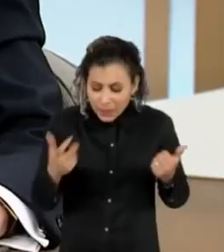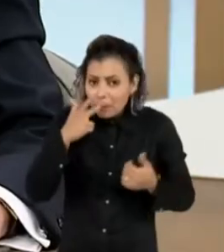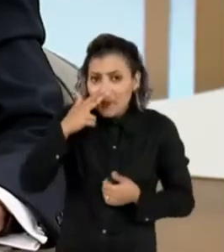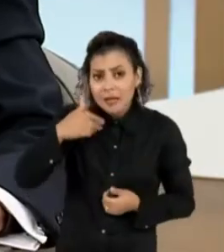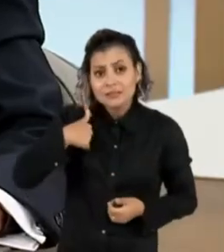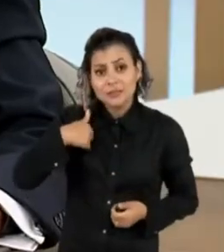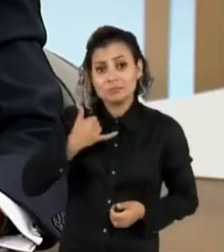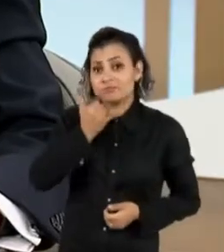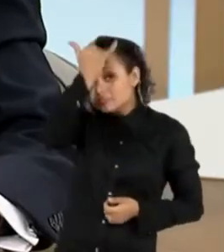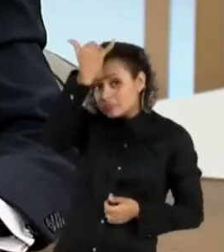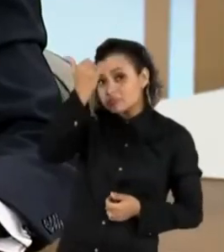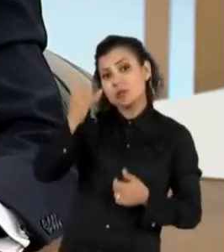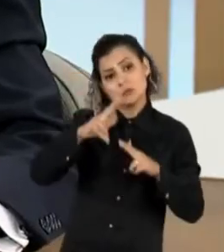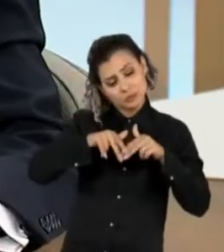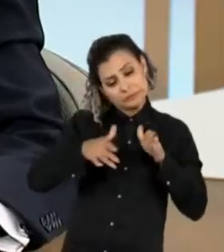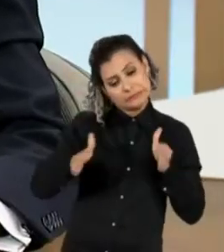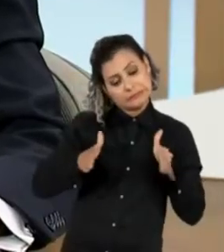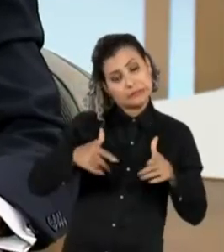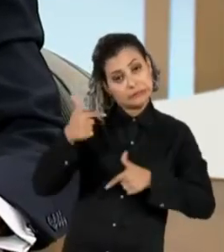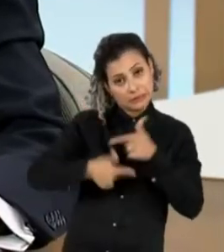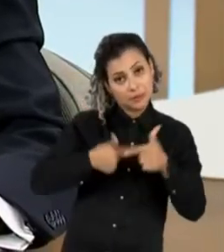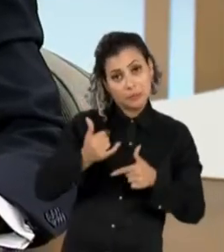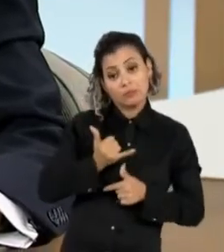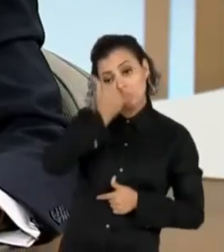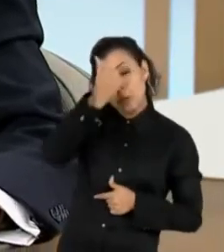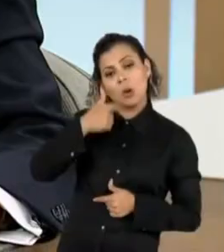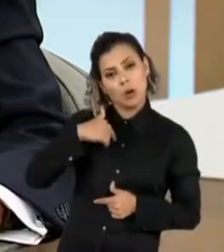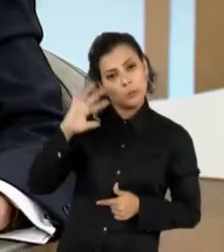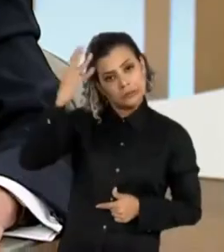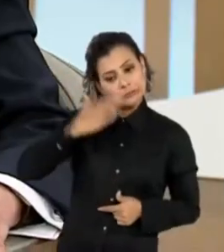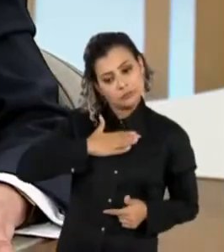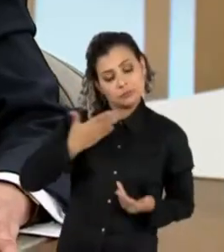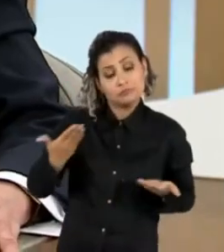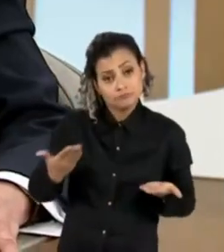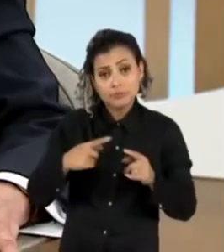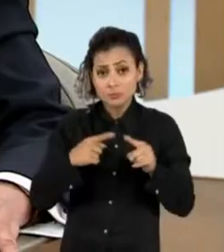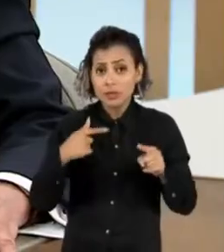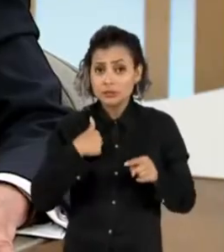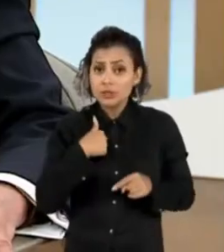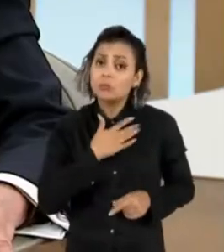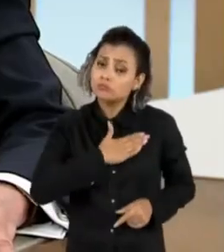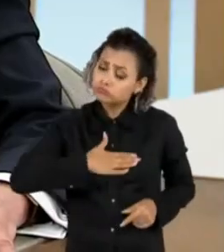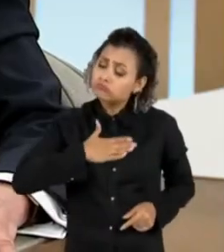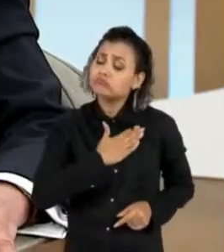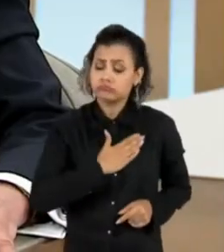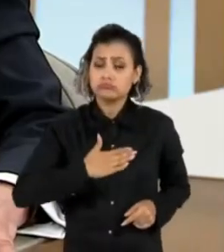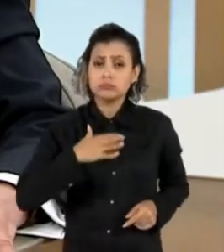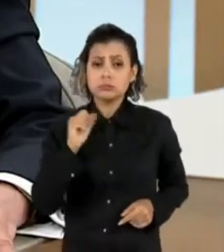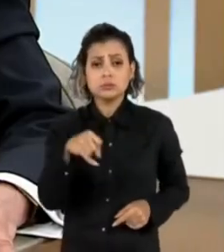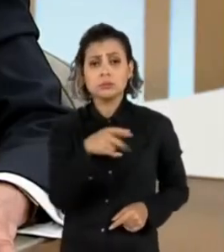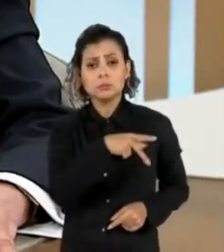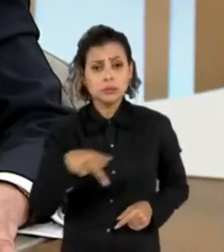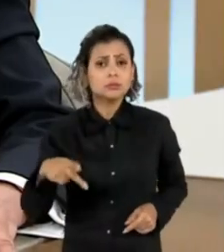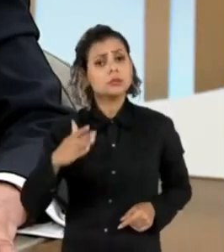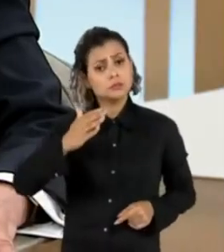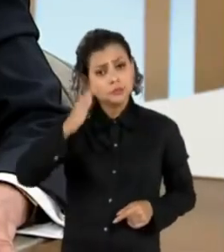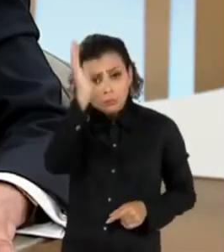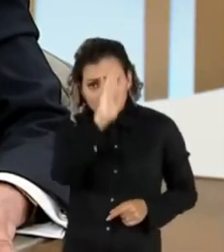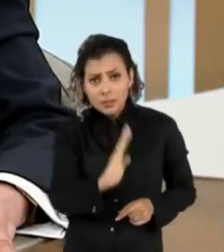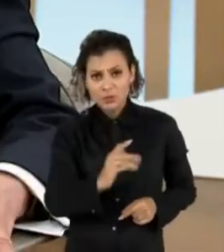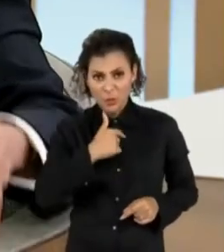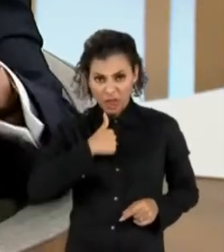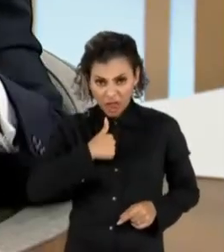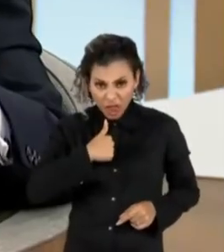Darth Plagueis era um Lorde Sombrio de Sith. Tão poderoso e tão sábio que